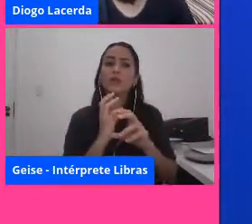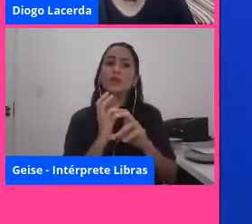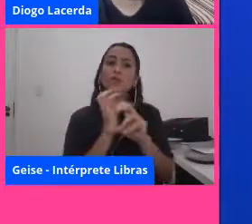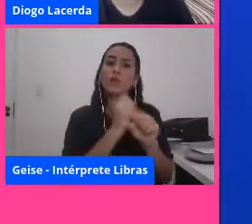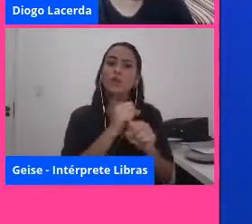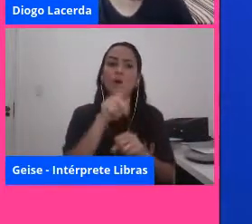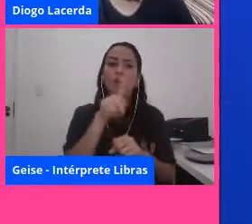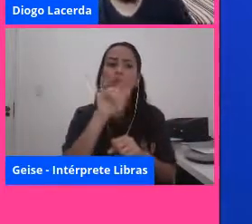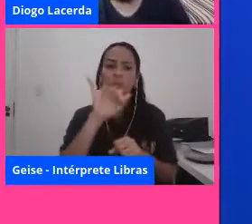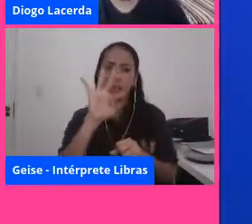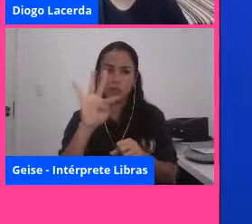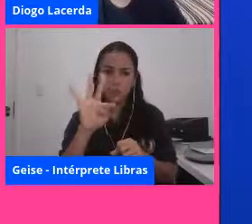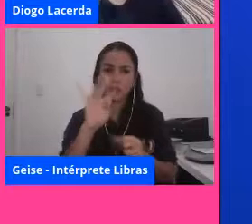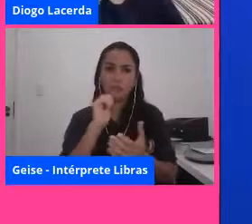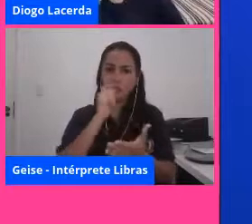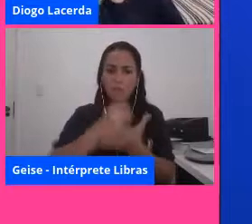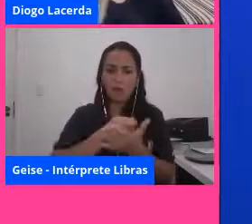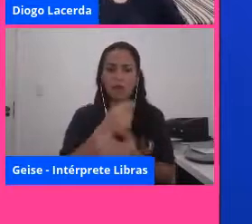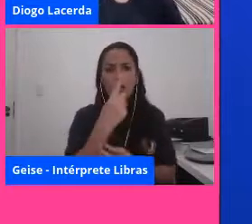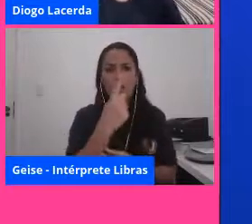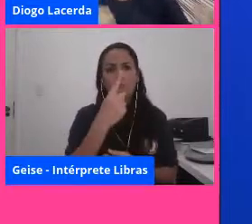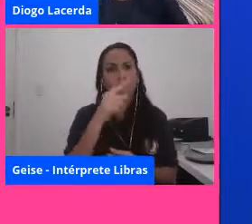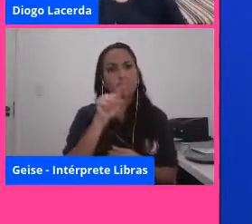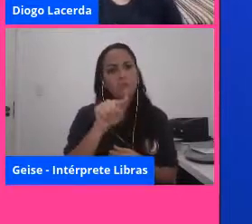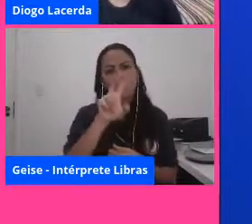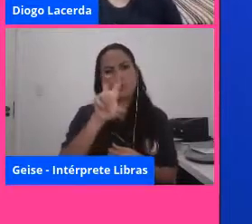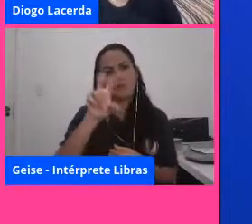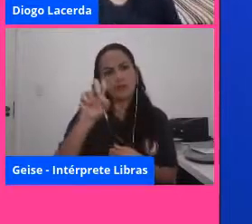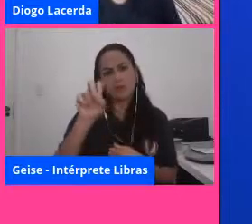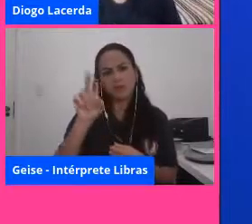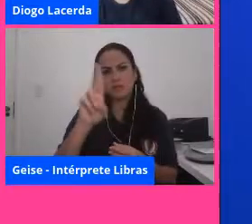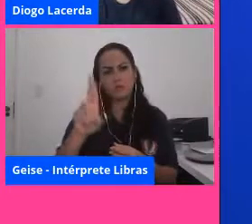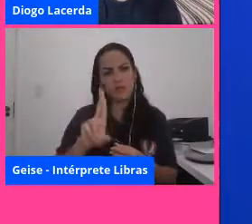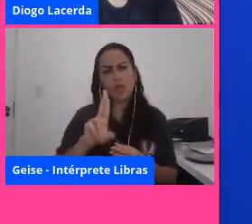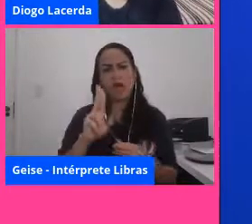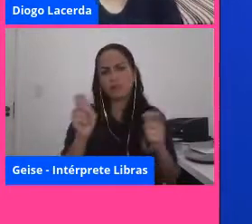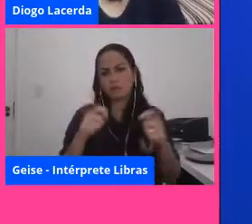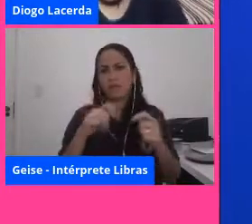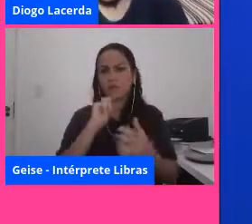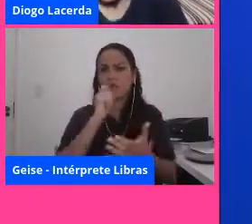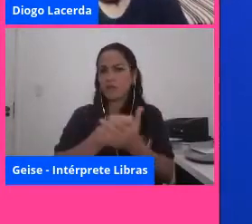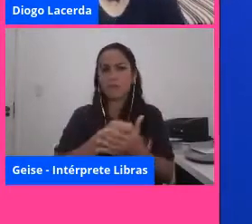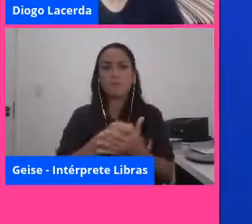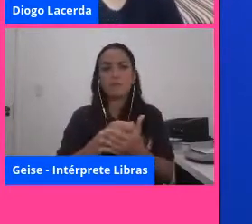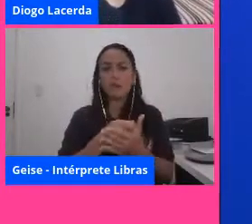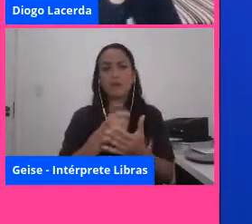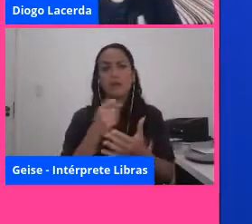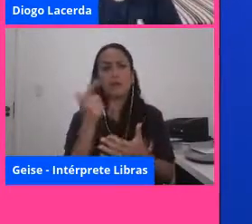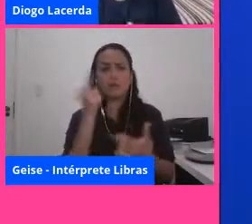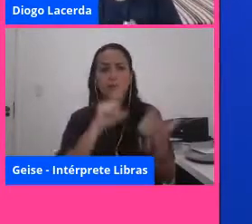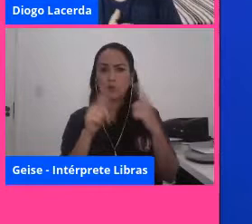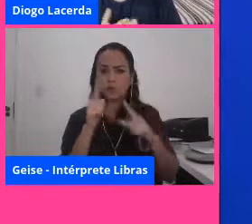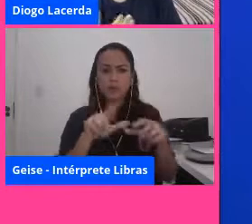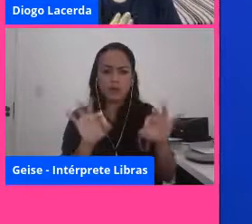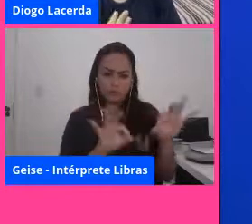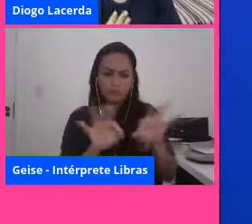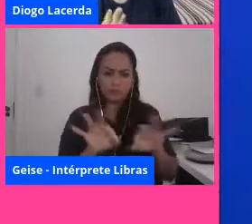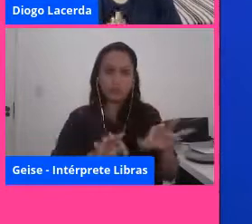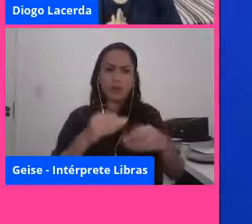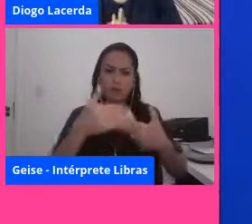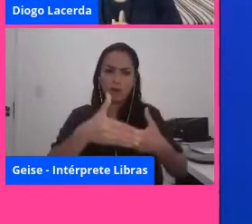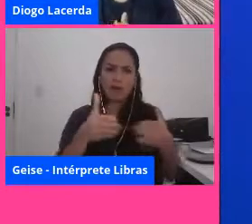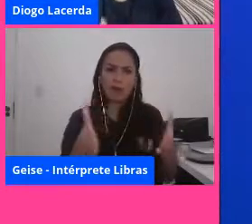R$2.000, R$1.500, dependendo, tu compra um kit e tu monta a tua impressora, né? Então, é uma